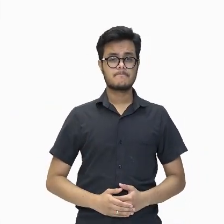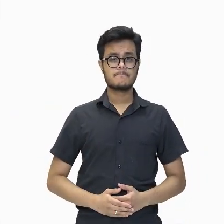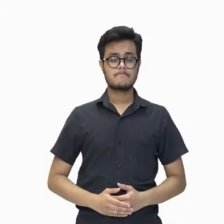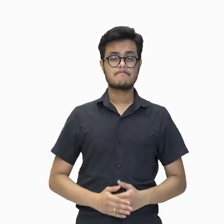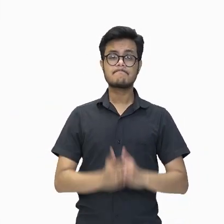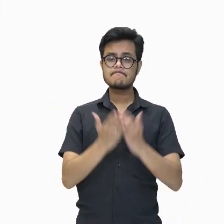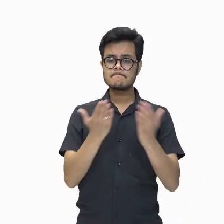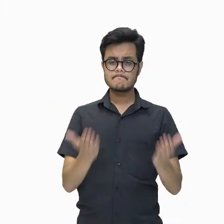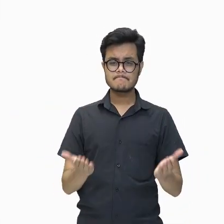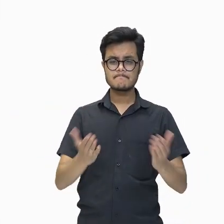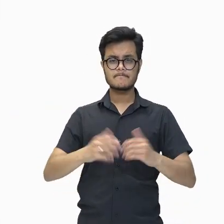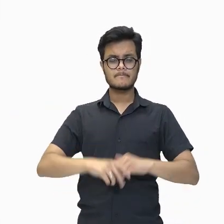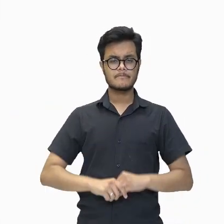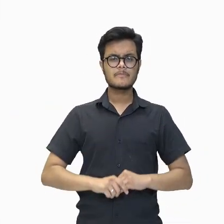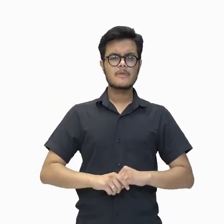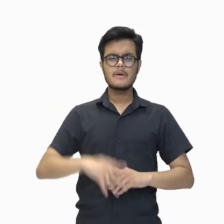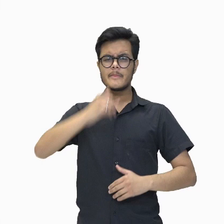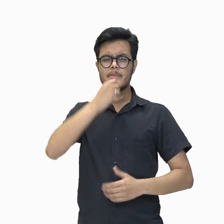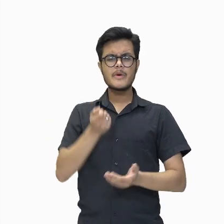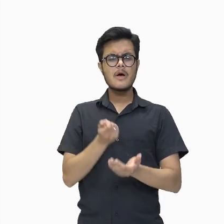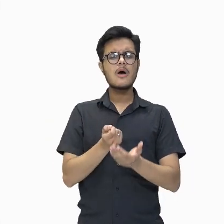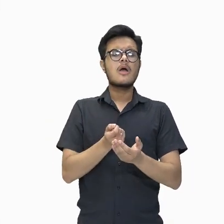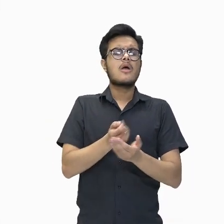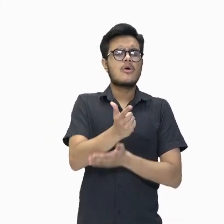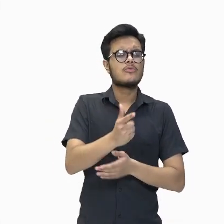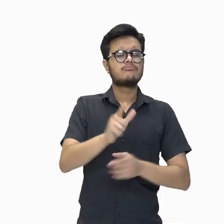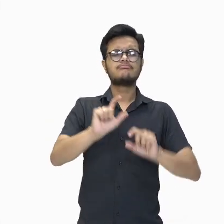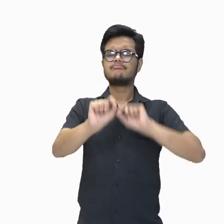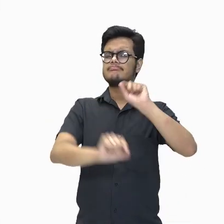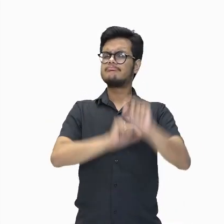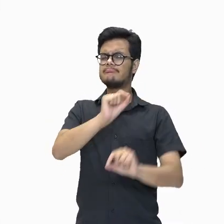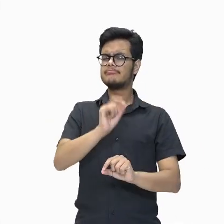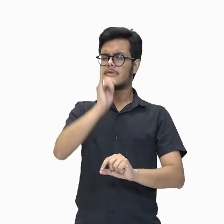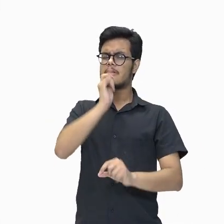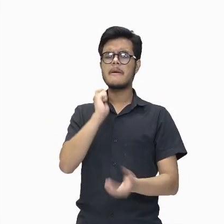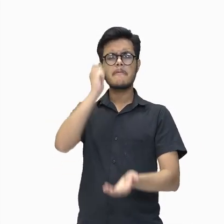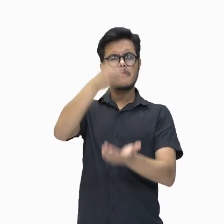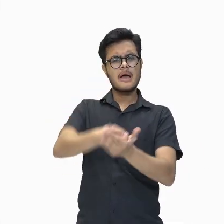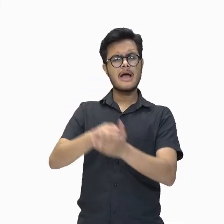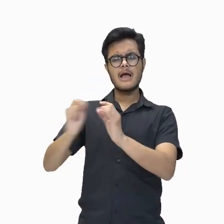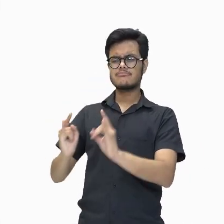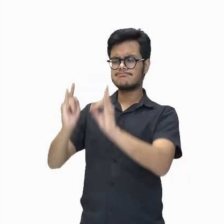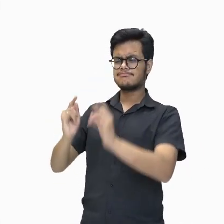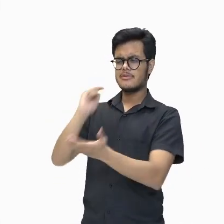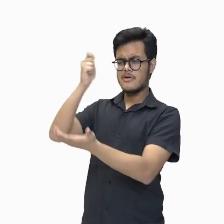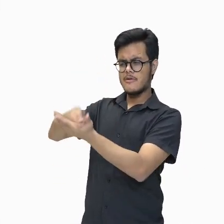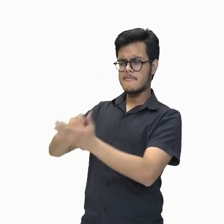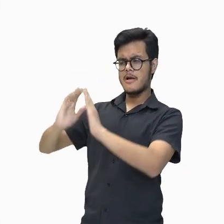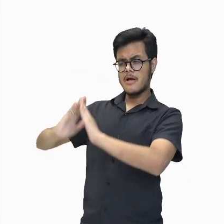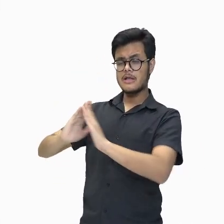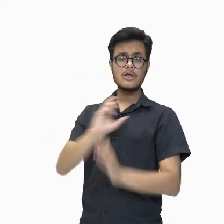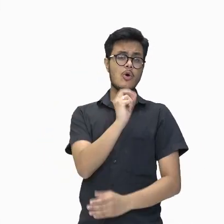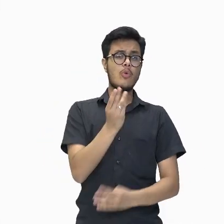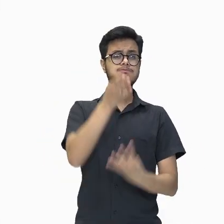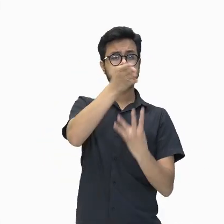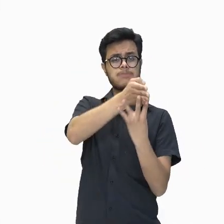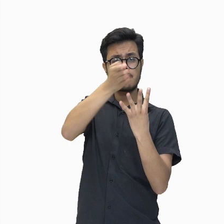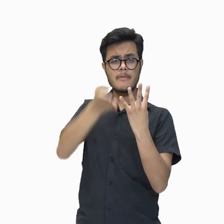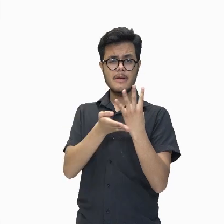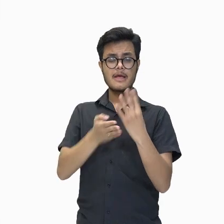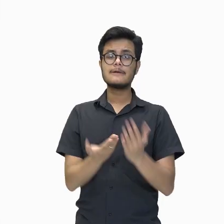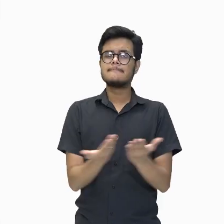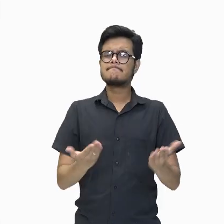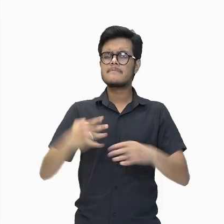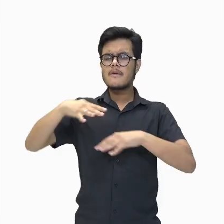Quem deseja comprar um imóvel precisa escolher uma forma de pagamento, à vista ou parcelado. Por meio